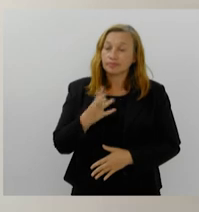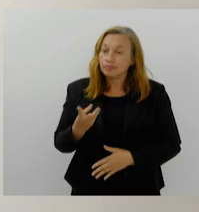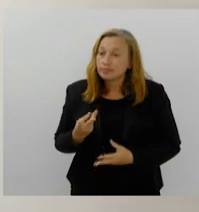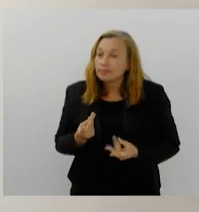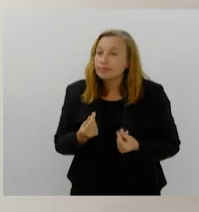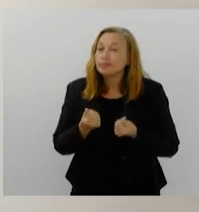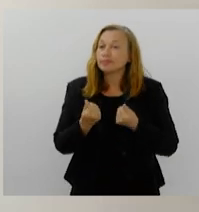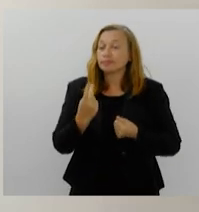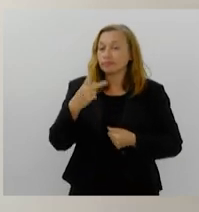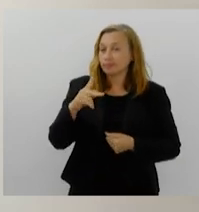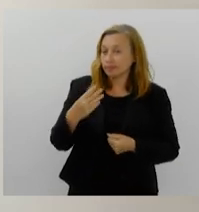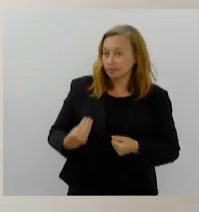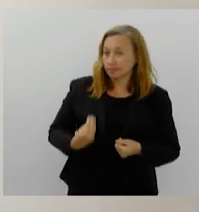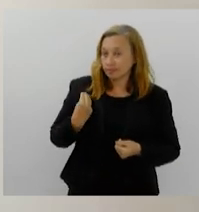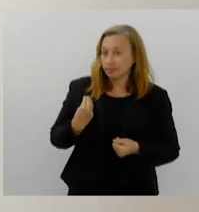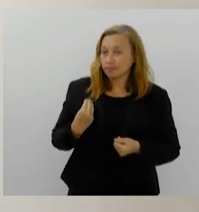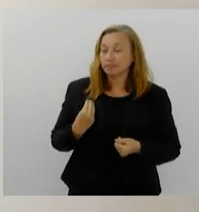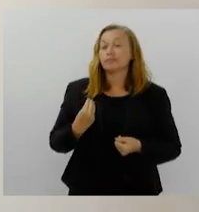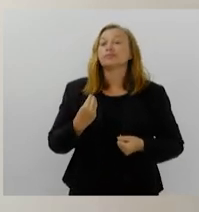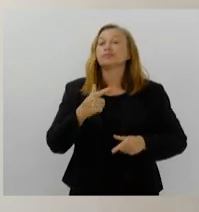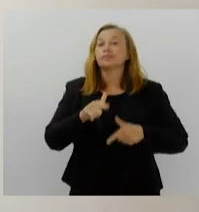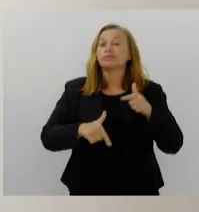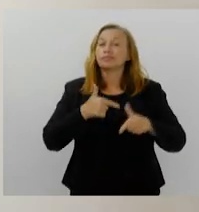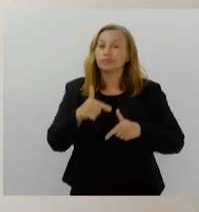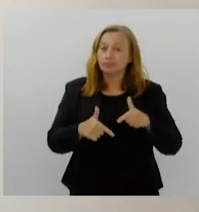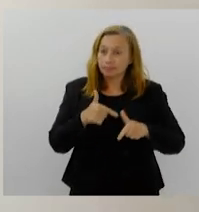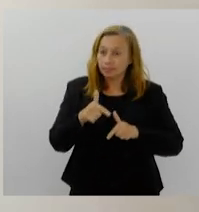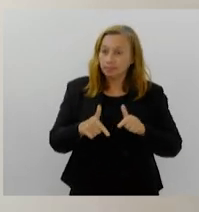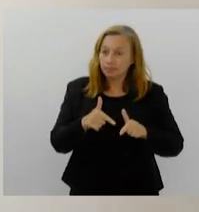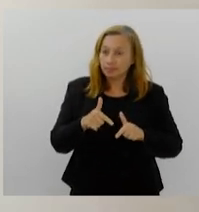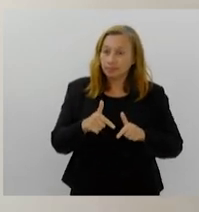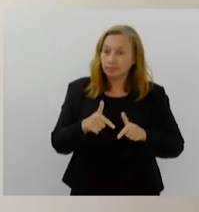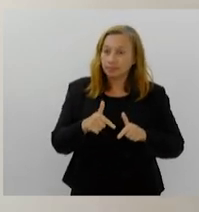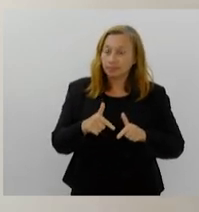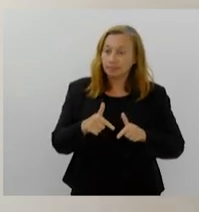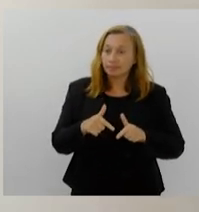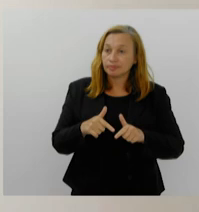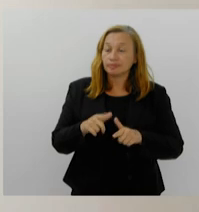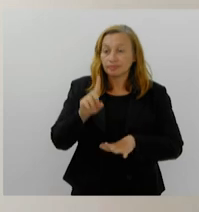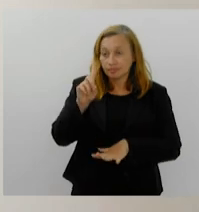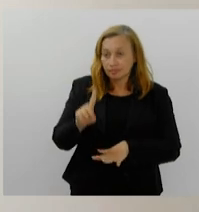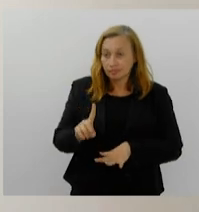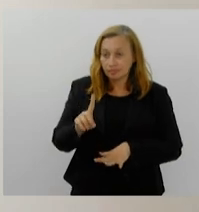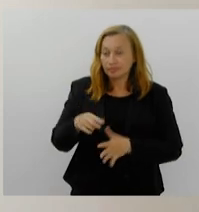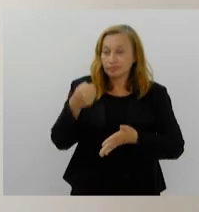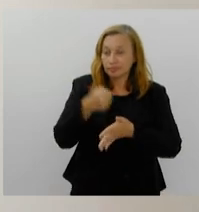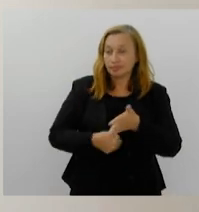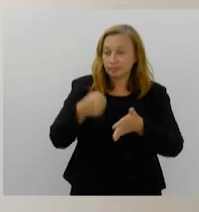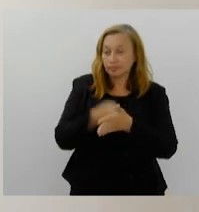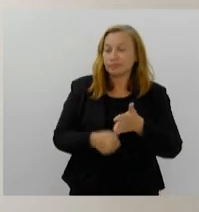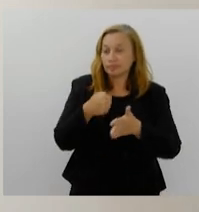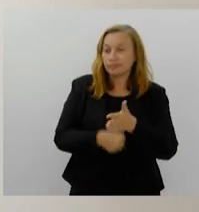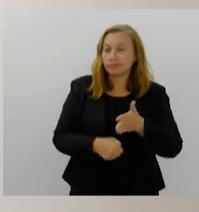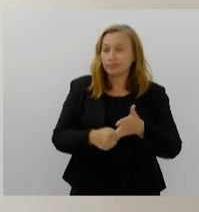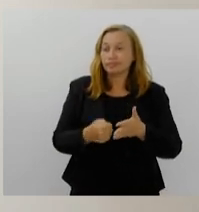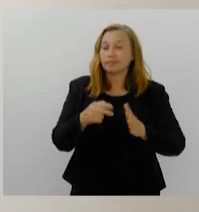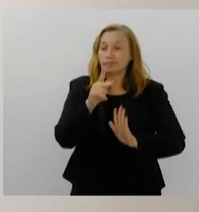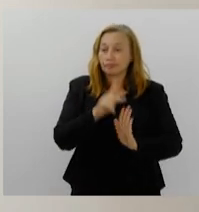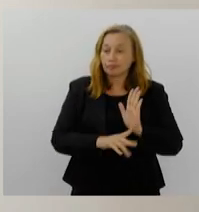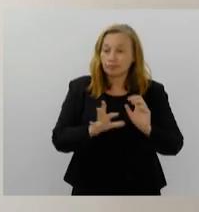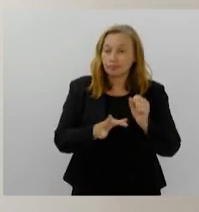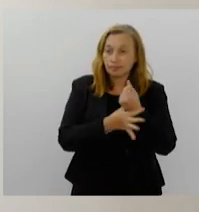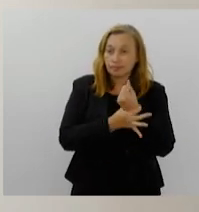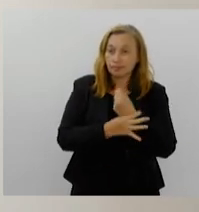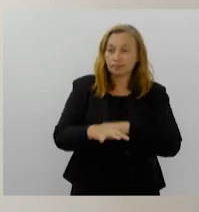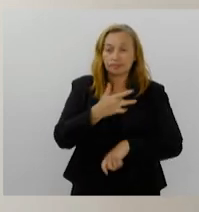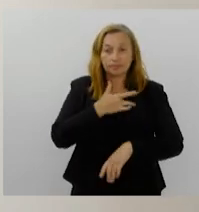sua existência a promoção do trabalho decente, o dever de consolidar essa luta por meio do projeto Segurança e Saúde